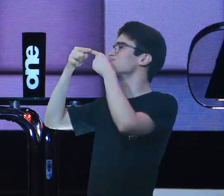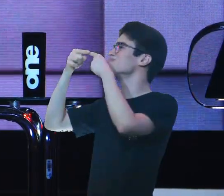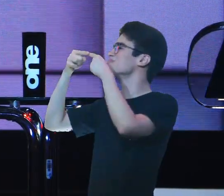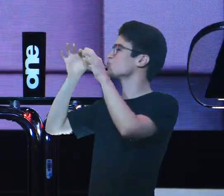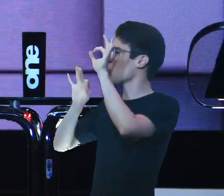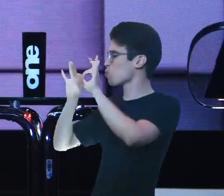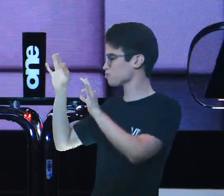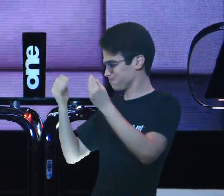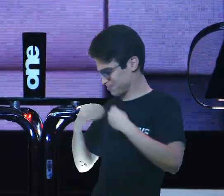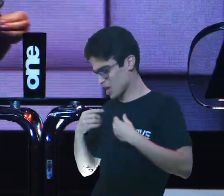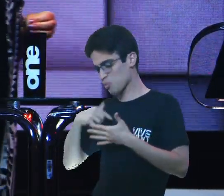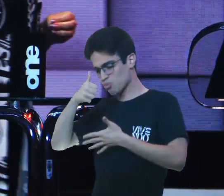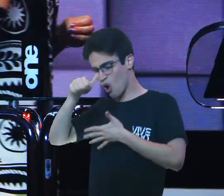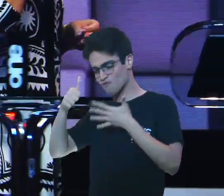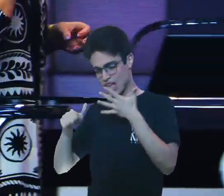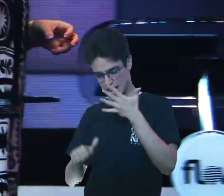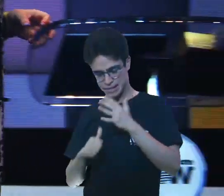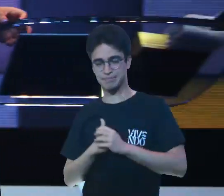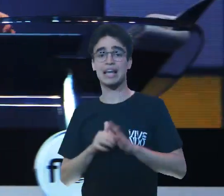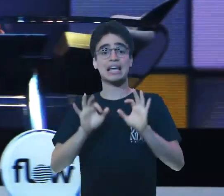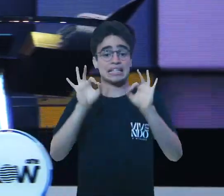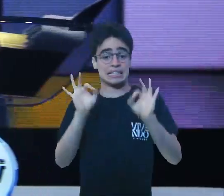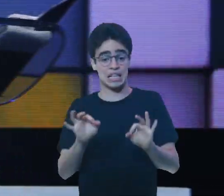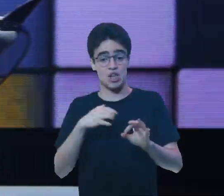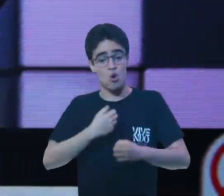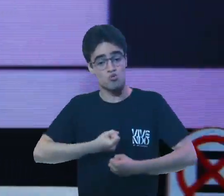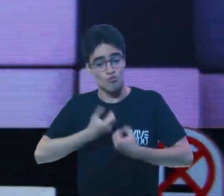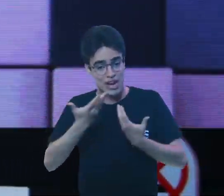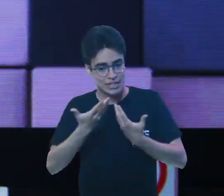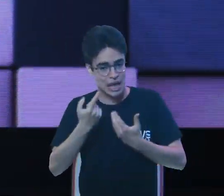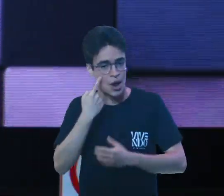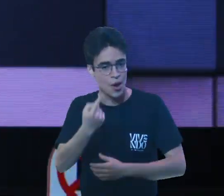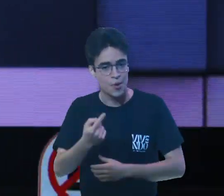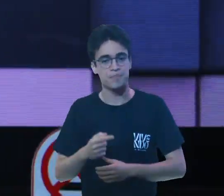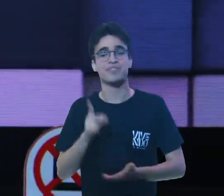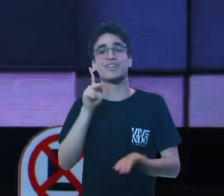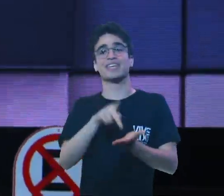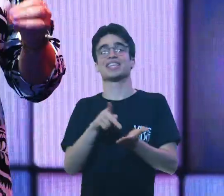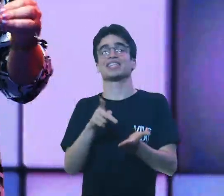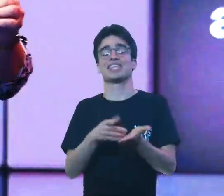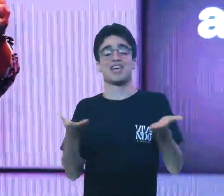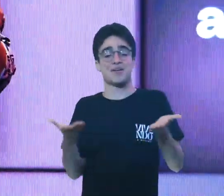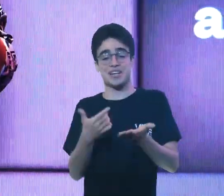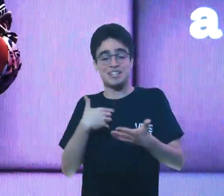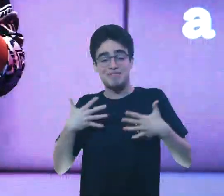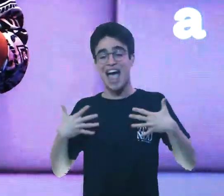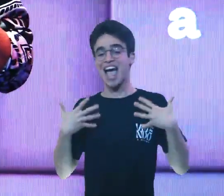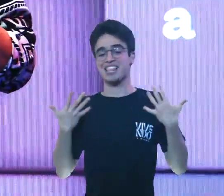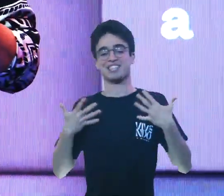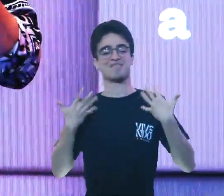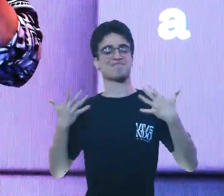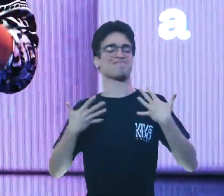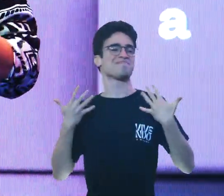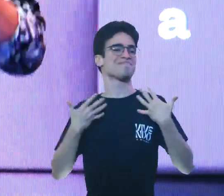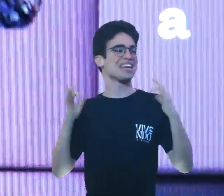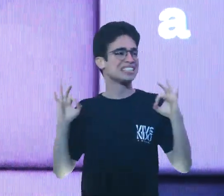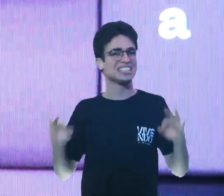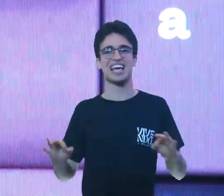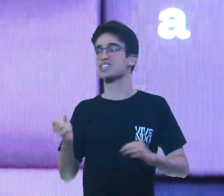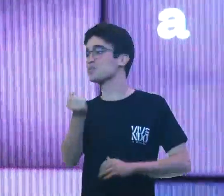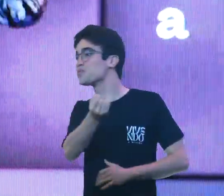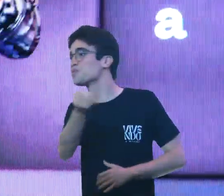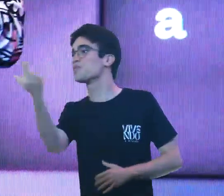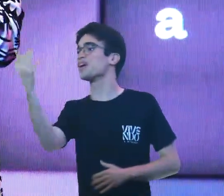dele para o nosso coração. E eu preciso confessar algo para vocês. Eu estou muito animada com esse número